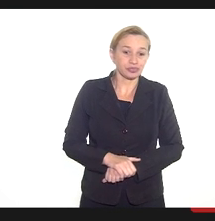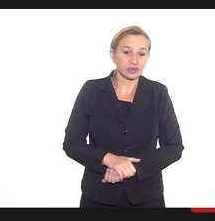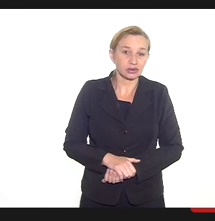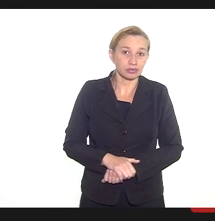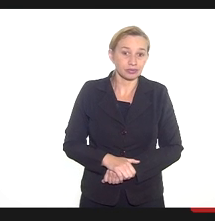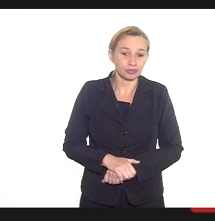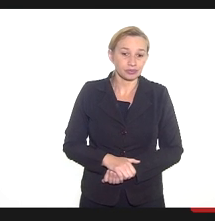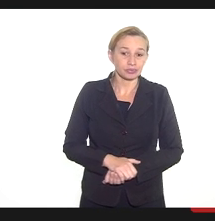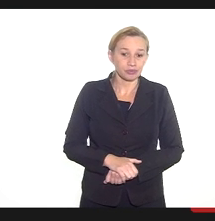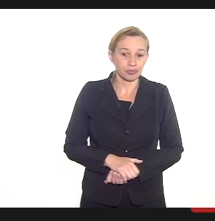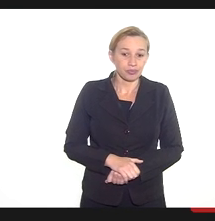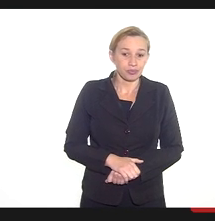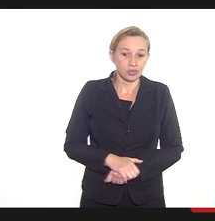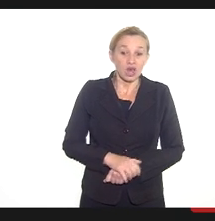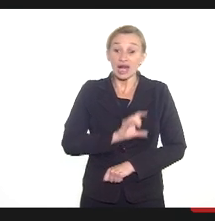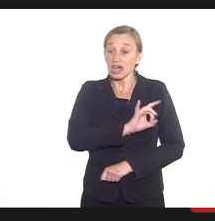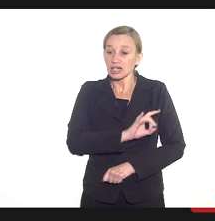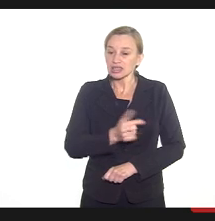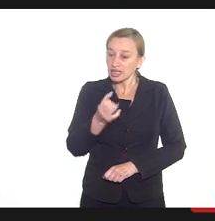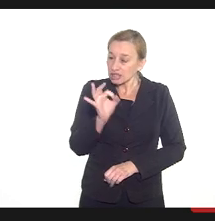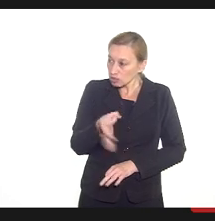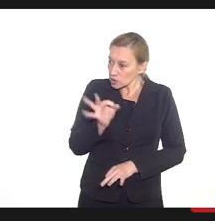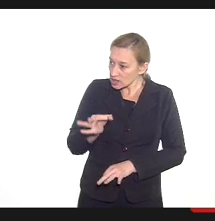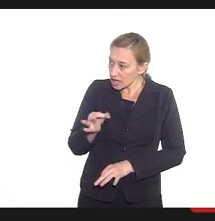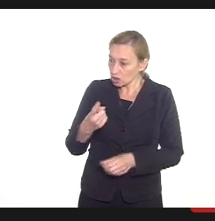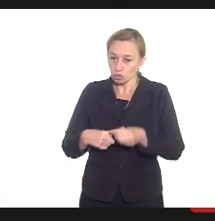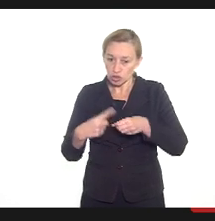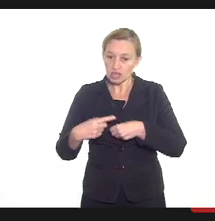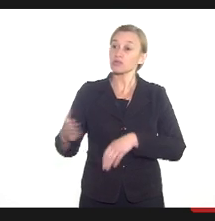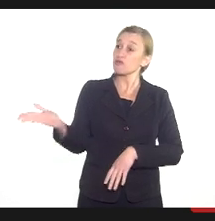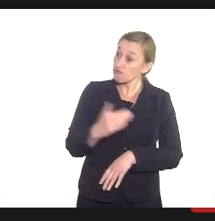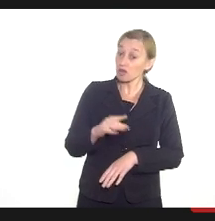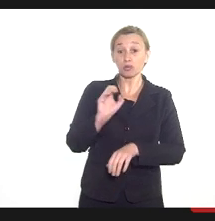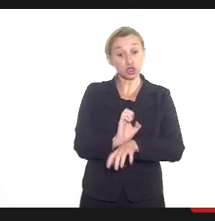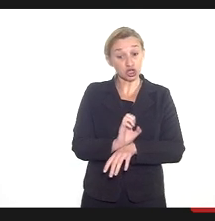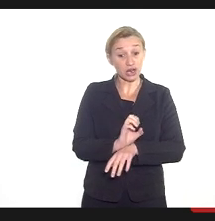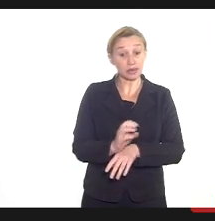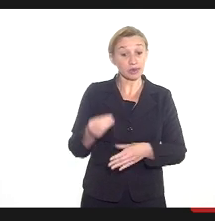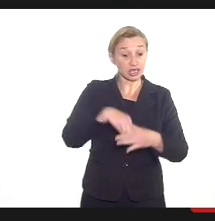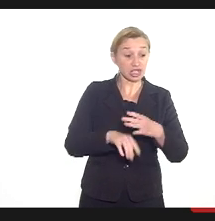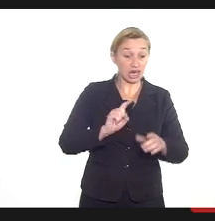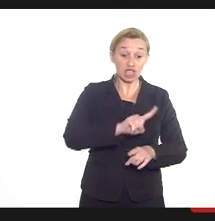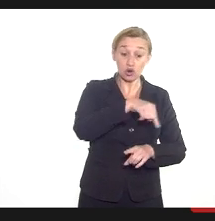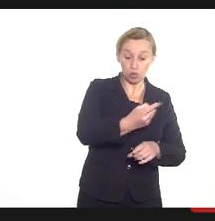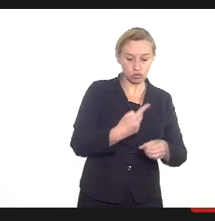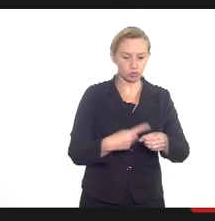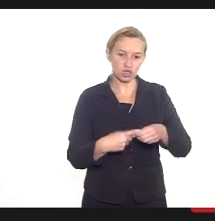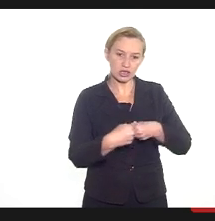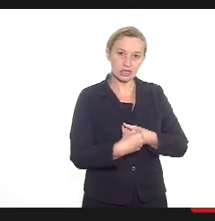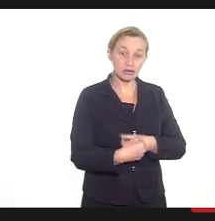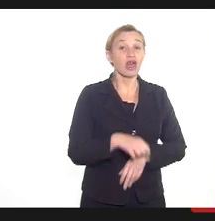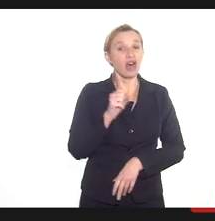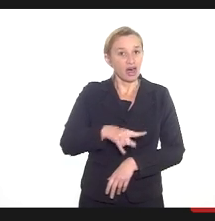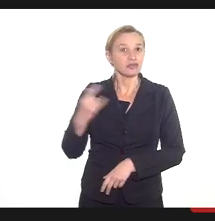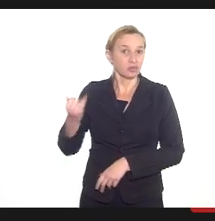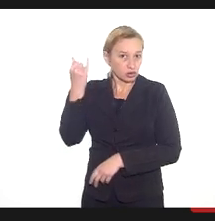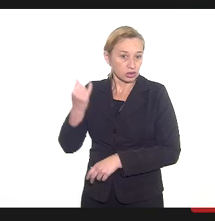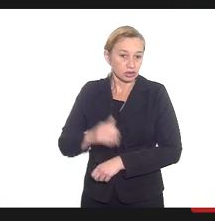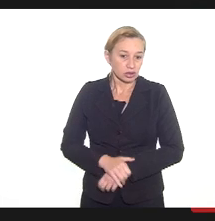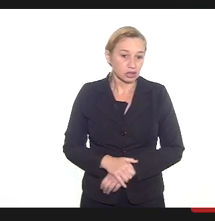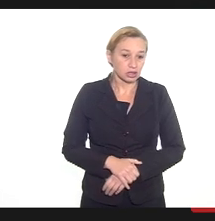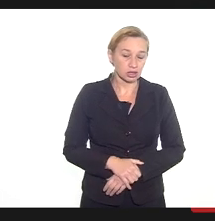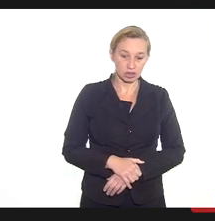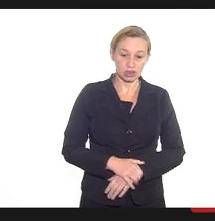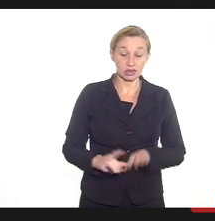gente que está dando certo no município, que venha para o Estado para ser implantadas em outros municípios. Isso é muito importante.